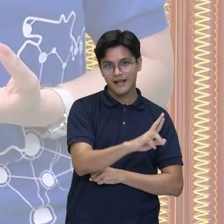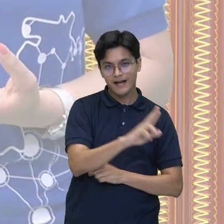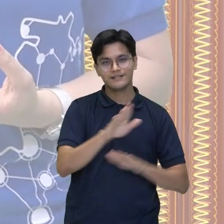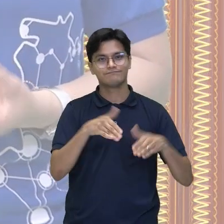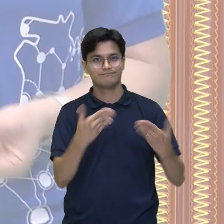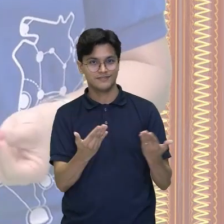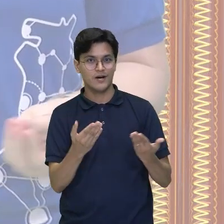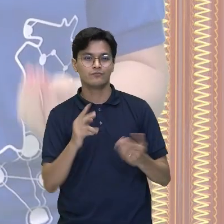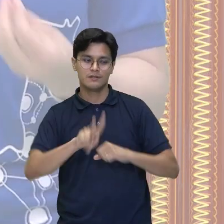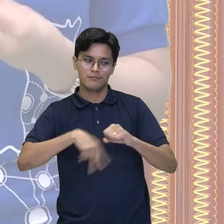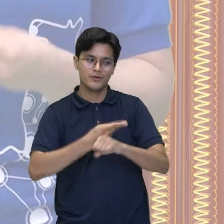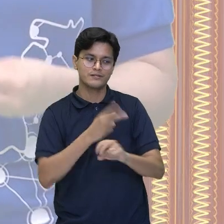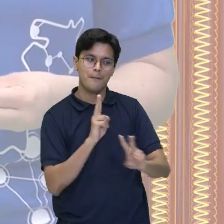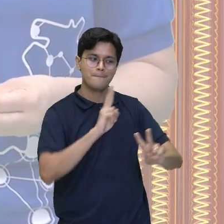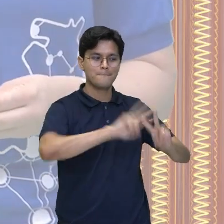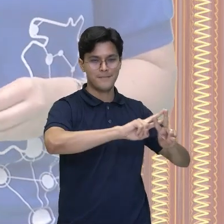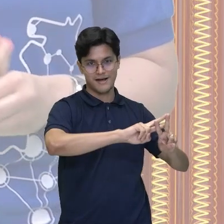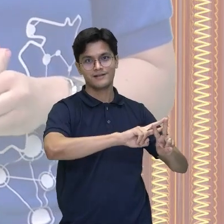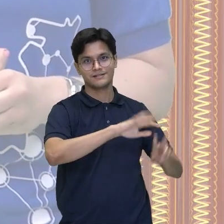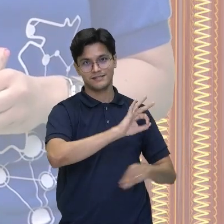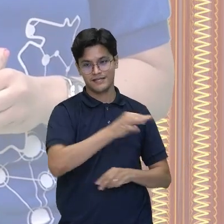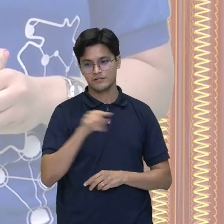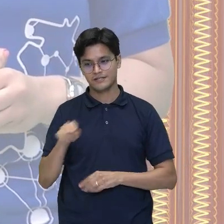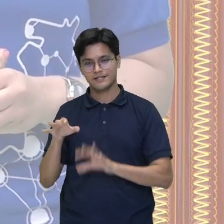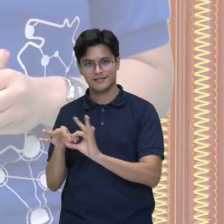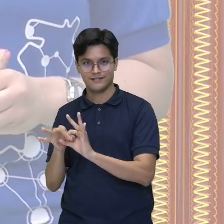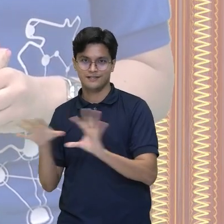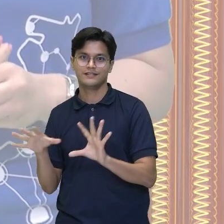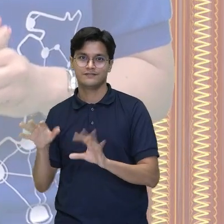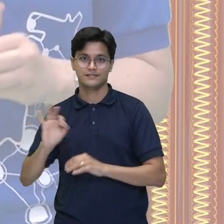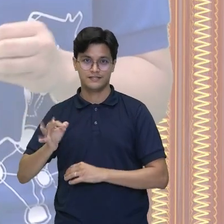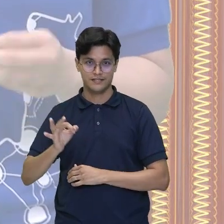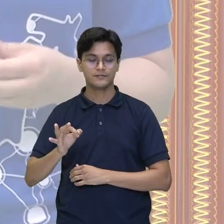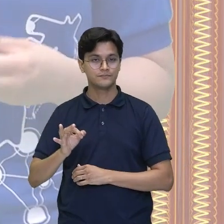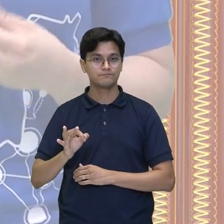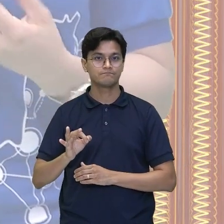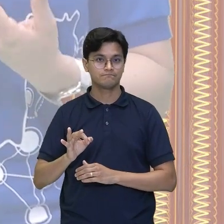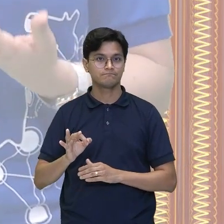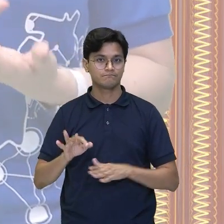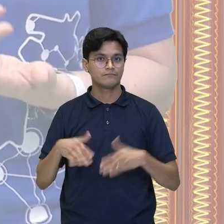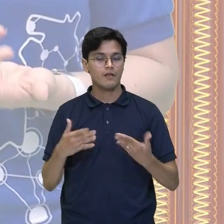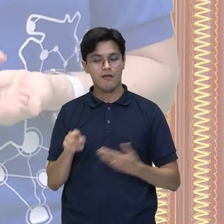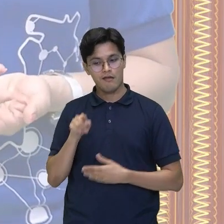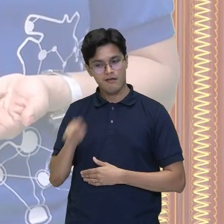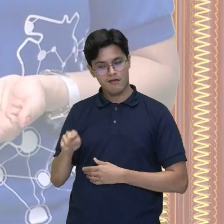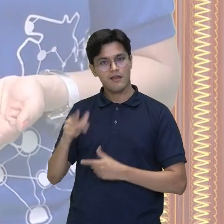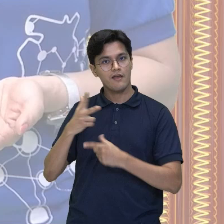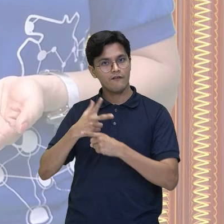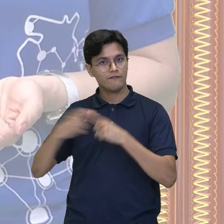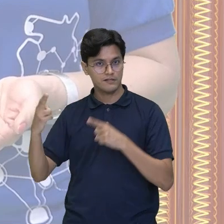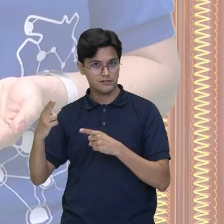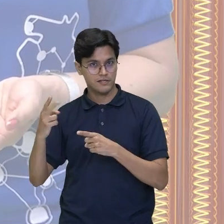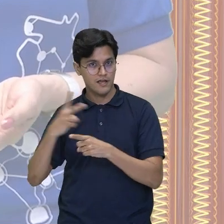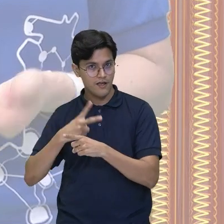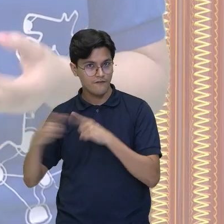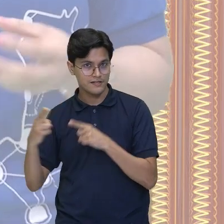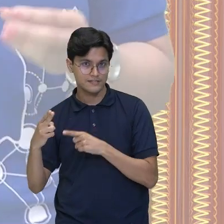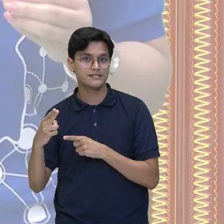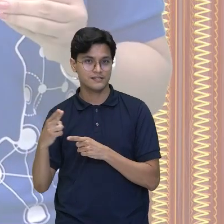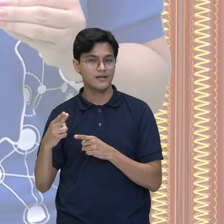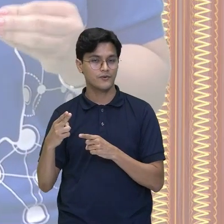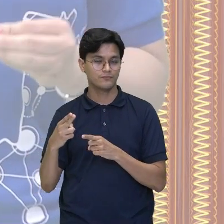a vencedor. E o Huáscar passa a ser prisioneiro de Atahualpa. Mesmo vencendo esse conflito